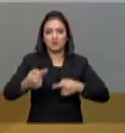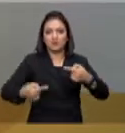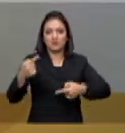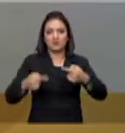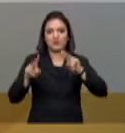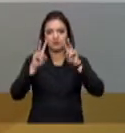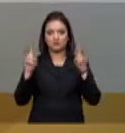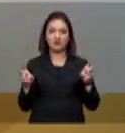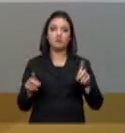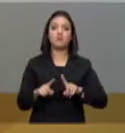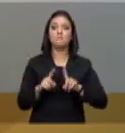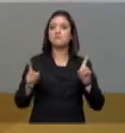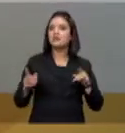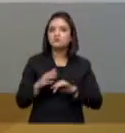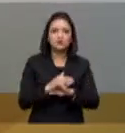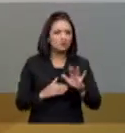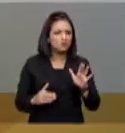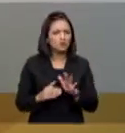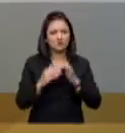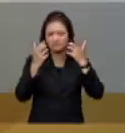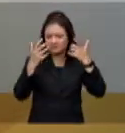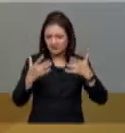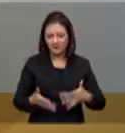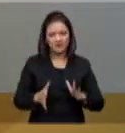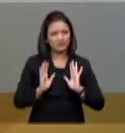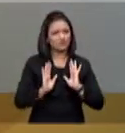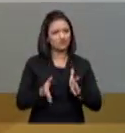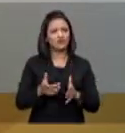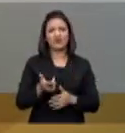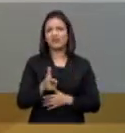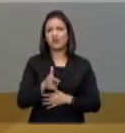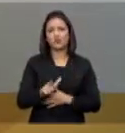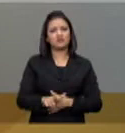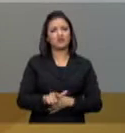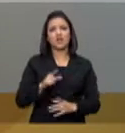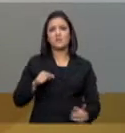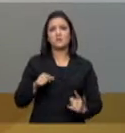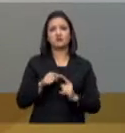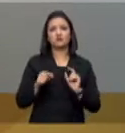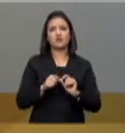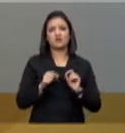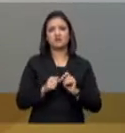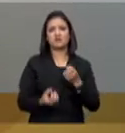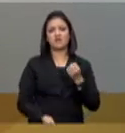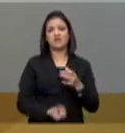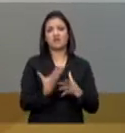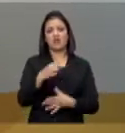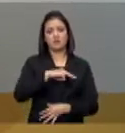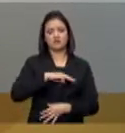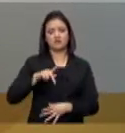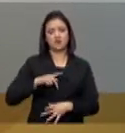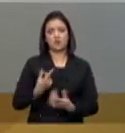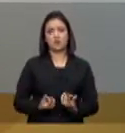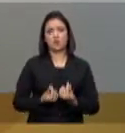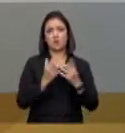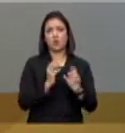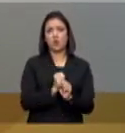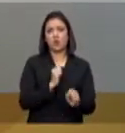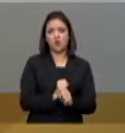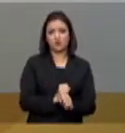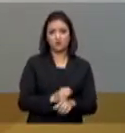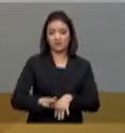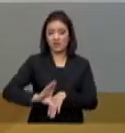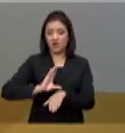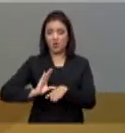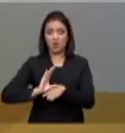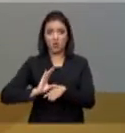Público Municipal, não há como adotar aqui o critério da simetria, não há, na minha compreensão, um dever constitucional